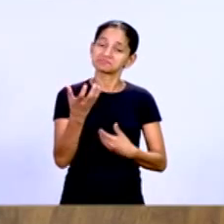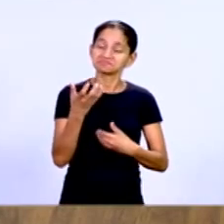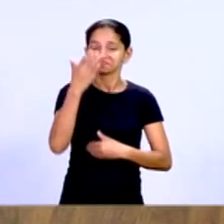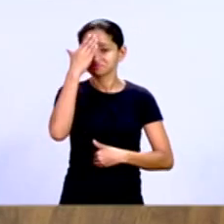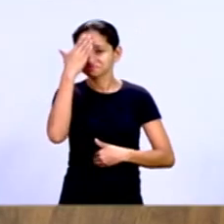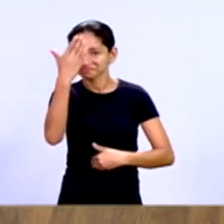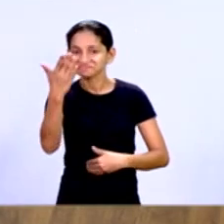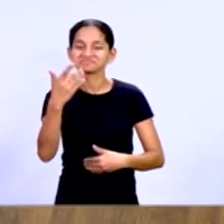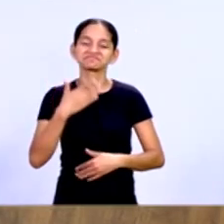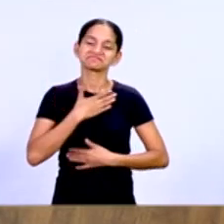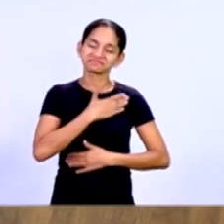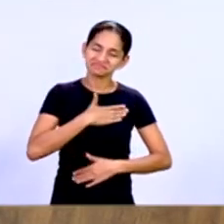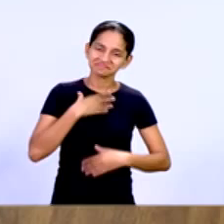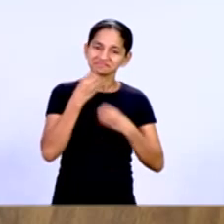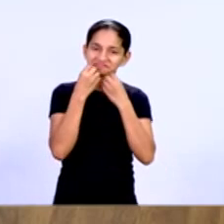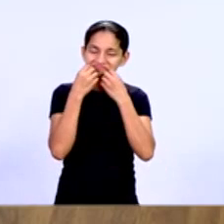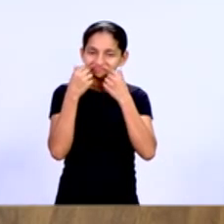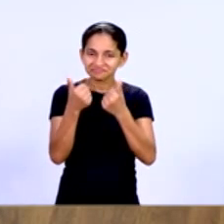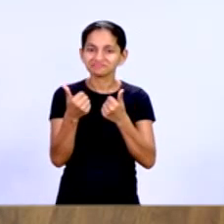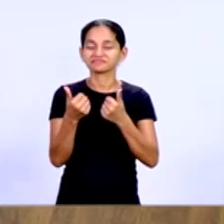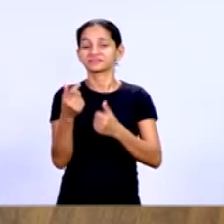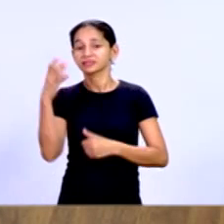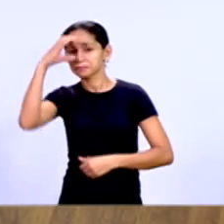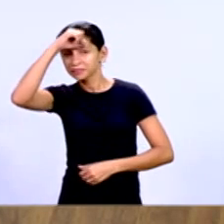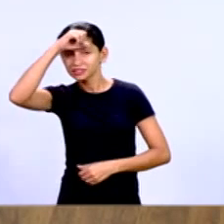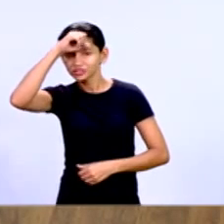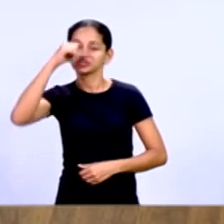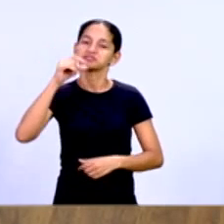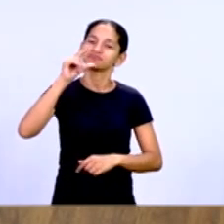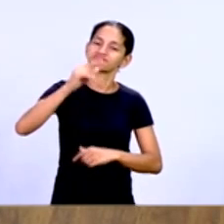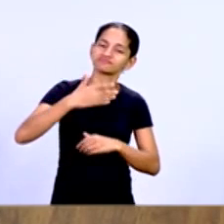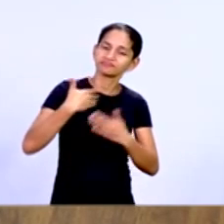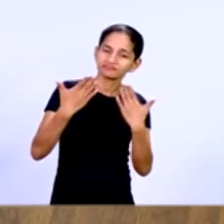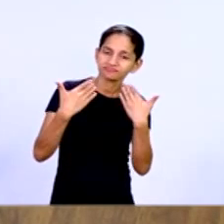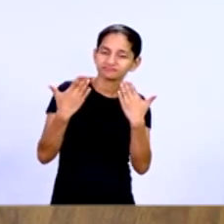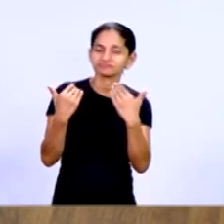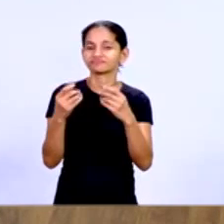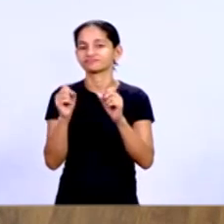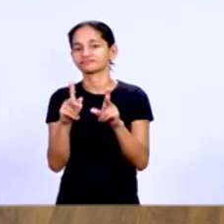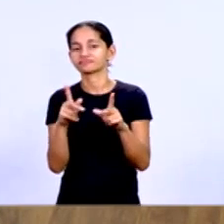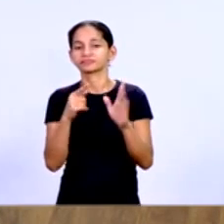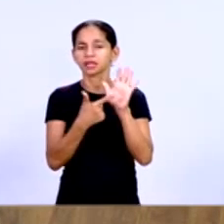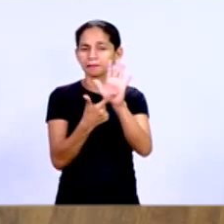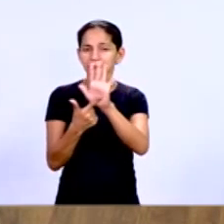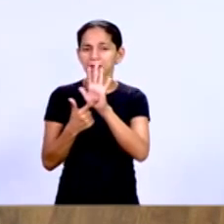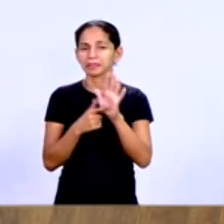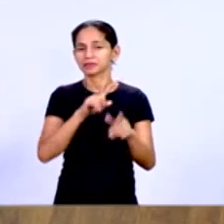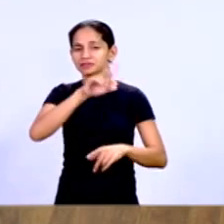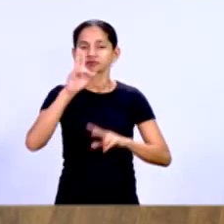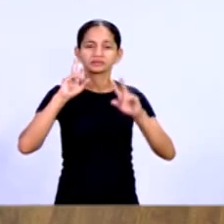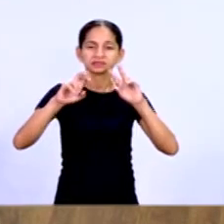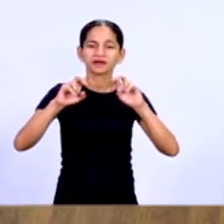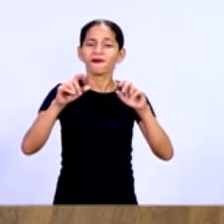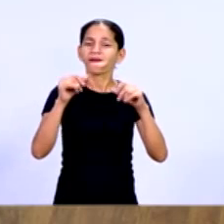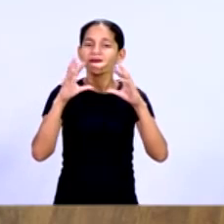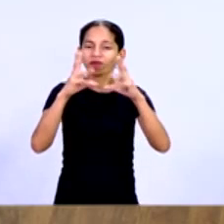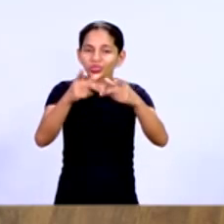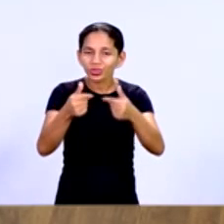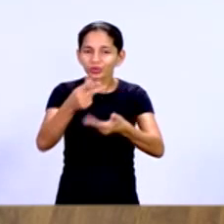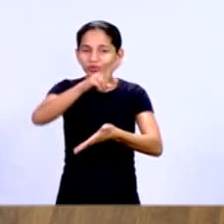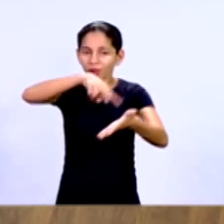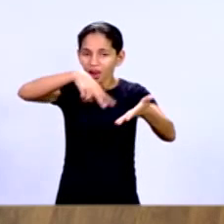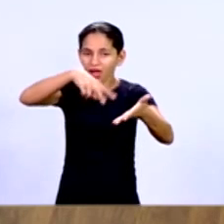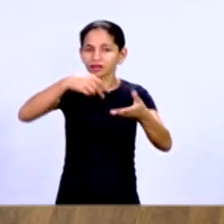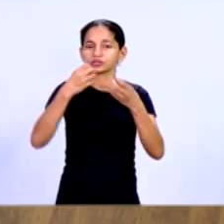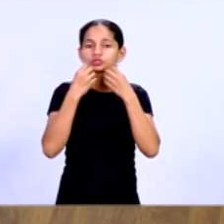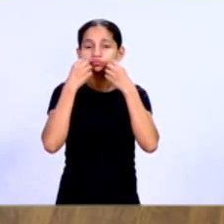agradecer, espero que vocês tenham aproveitado o máximo, né, de tudo que foi conversado aqui, tudo que foi apresentado para vocês. Espero que vocês leiam esse